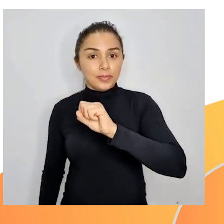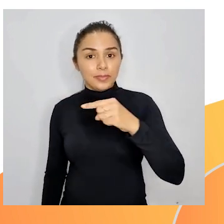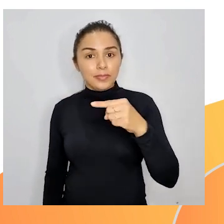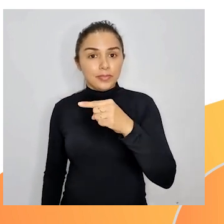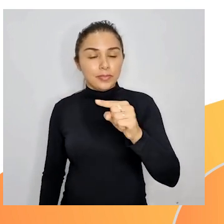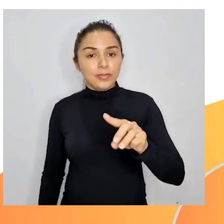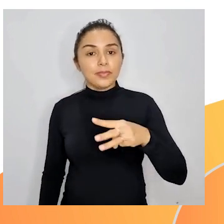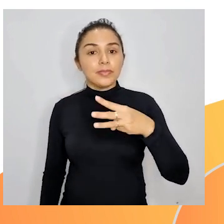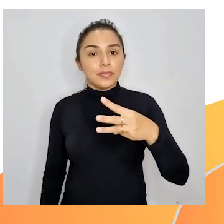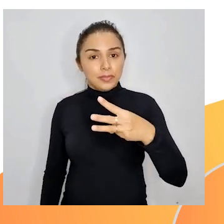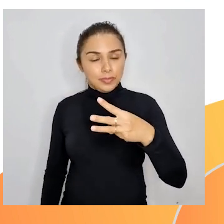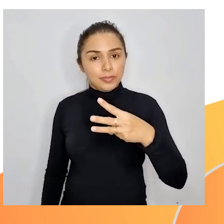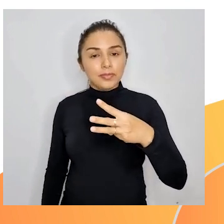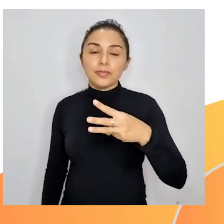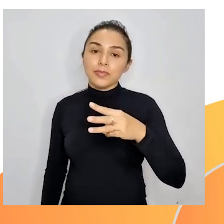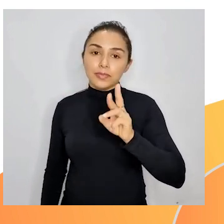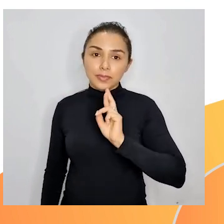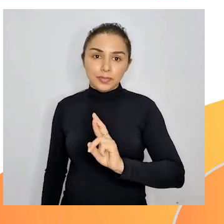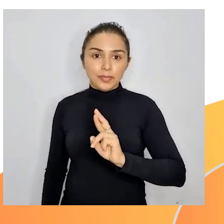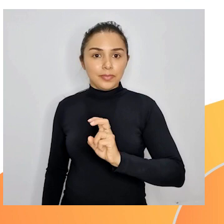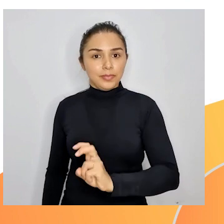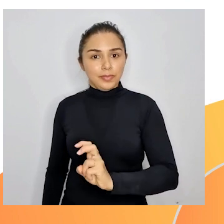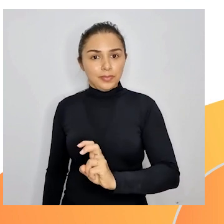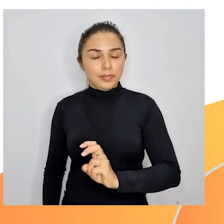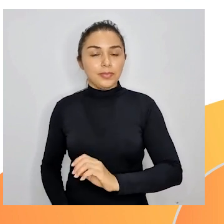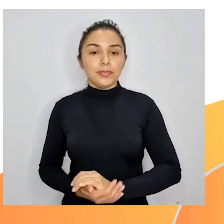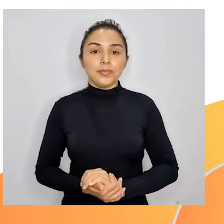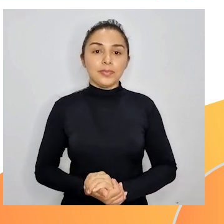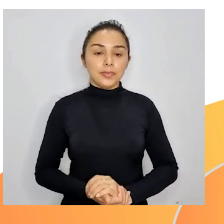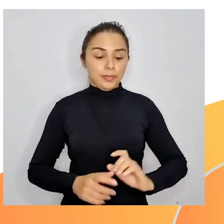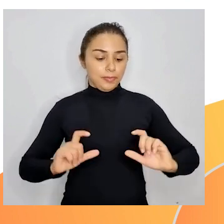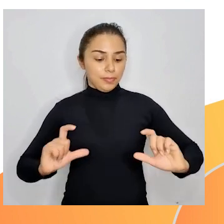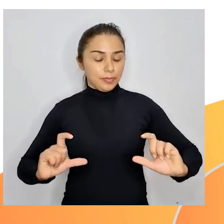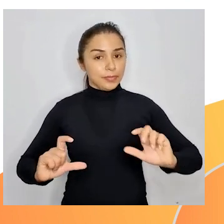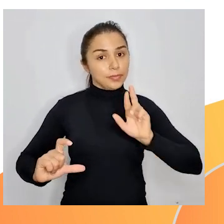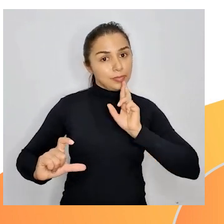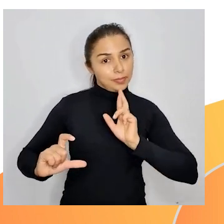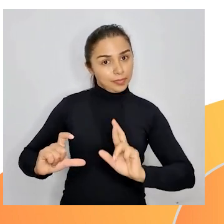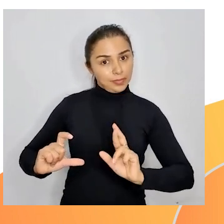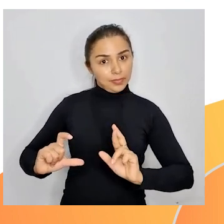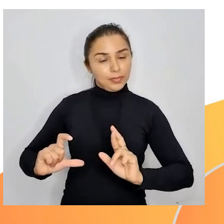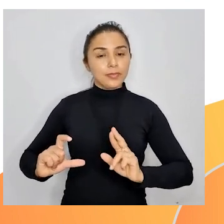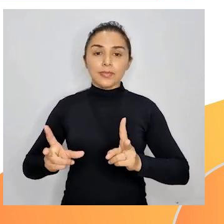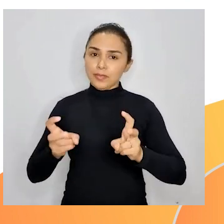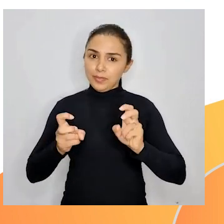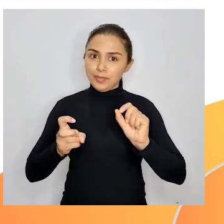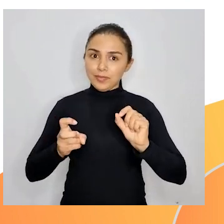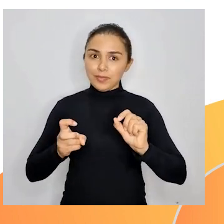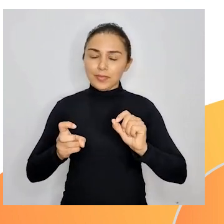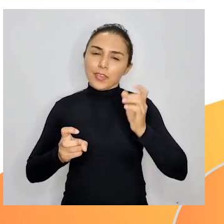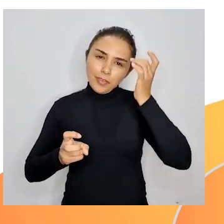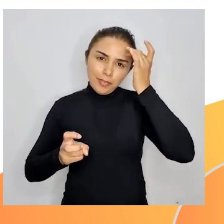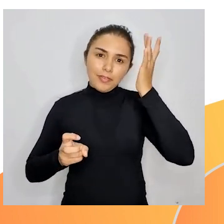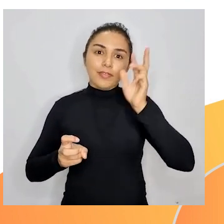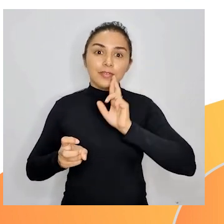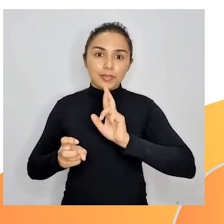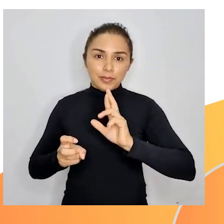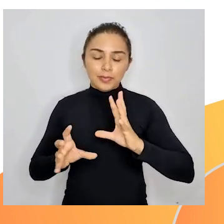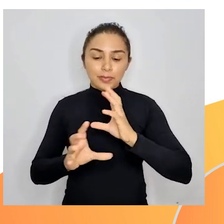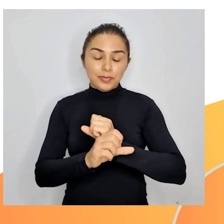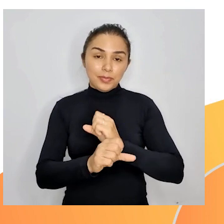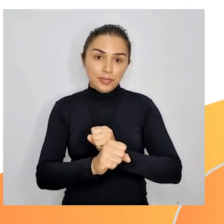vamos ficar com 5. Observem que foi uma operação muito fácil de resolver, mesmo